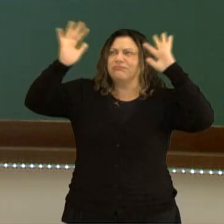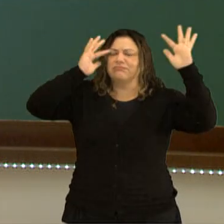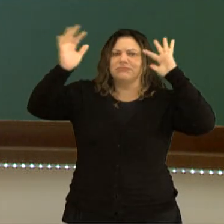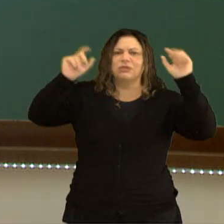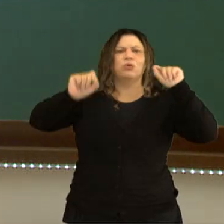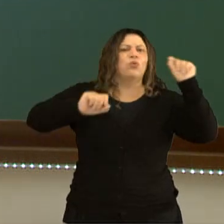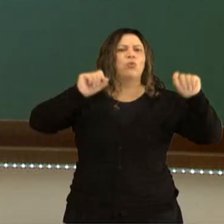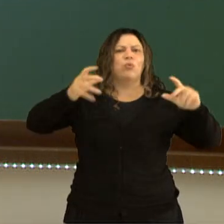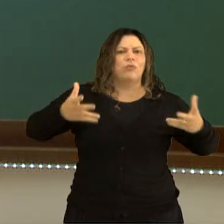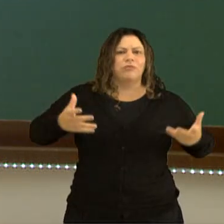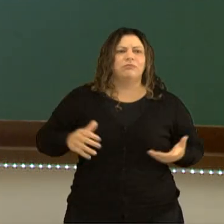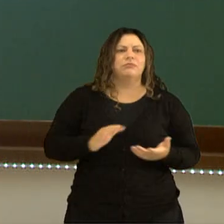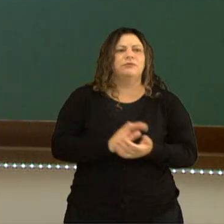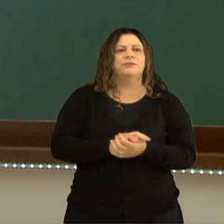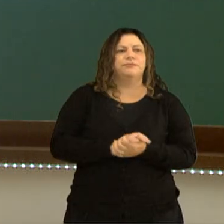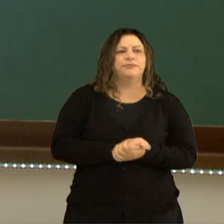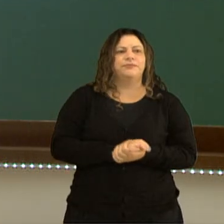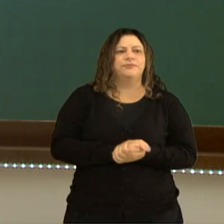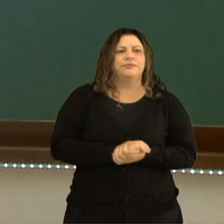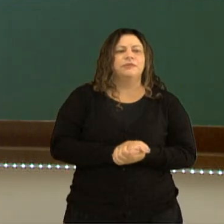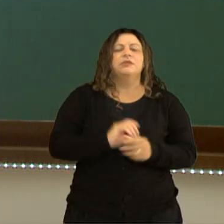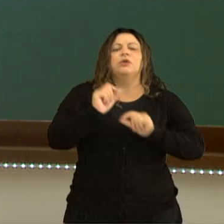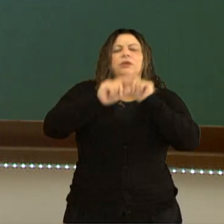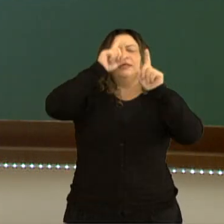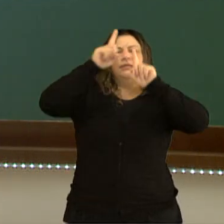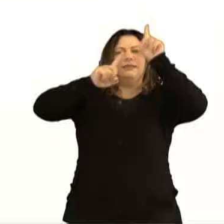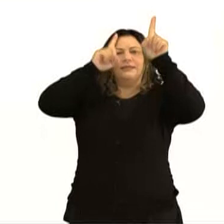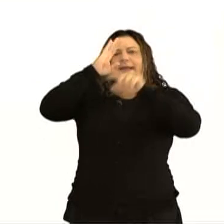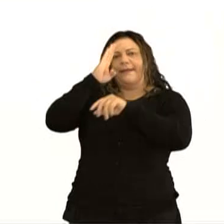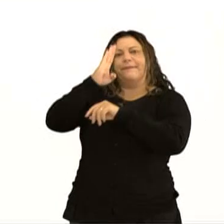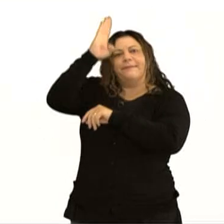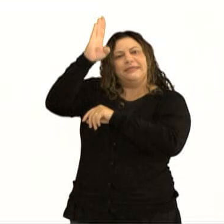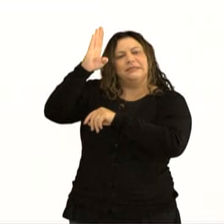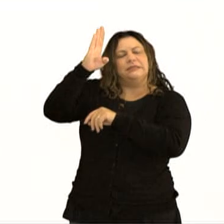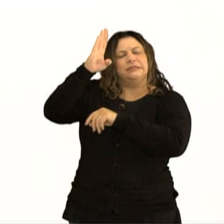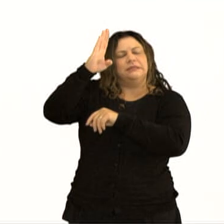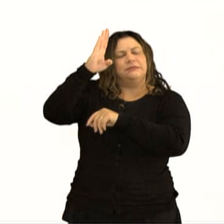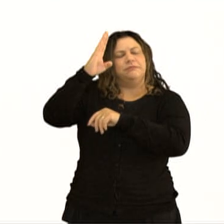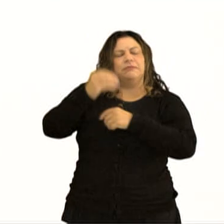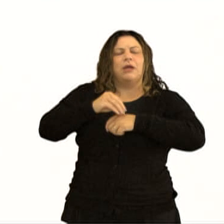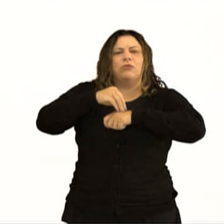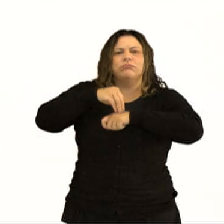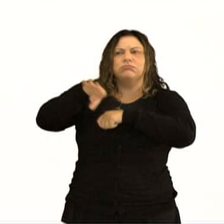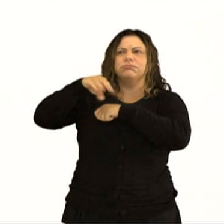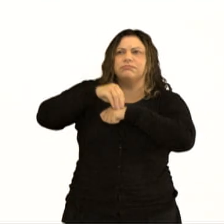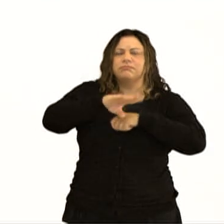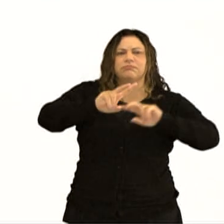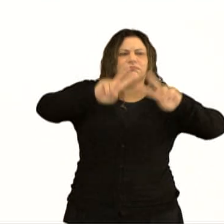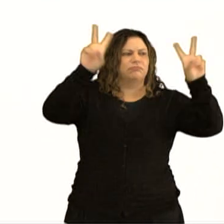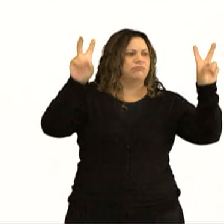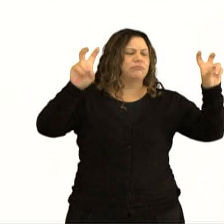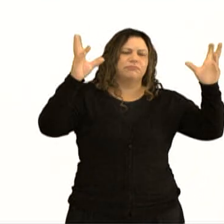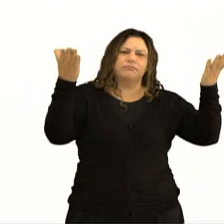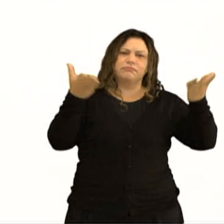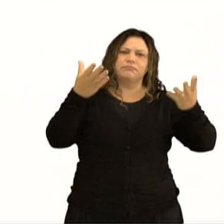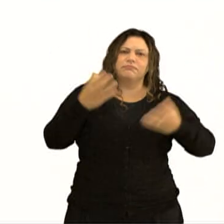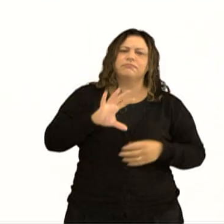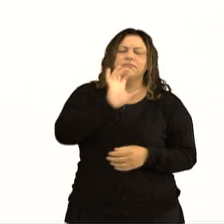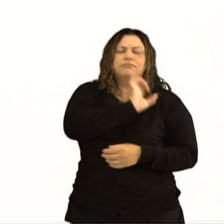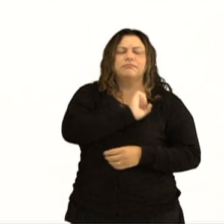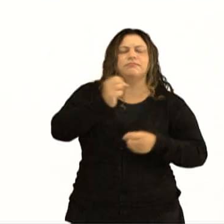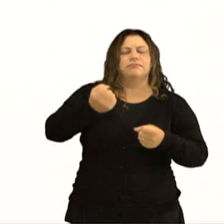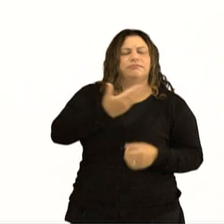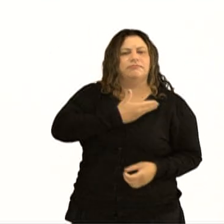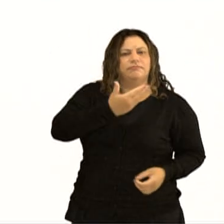eu lírico? Ainda, qual a ideia principal será transmitida? De qual tema você vai falar? Amor,